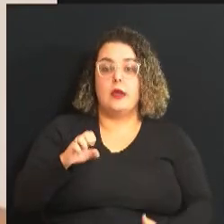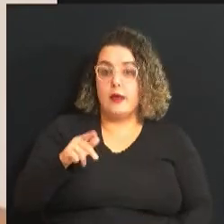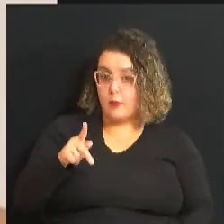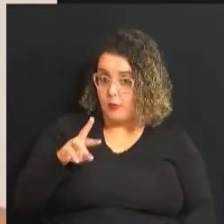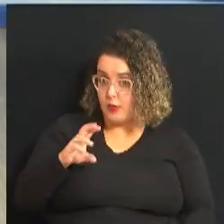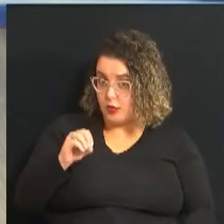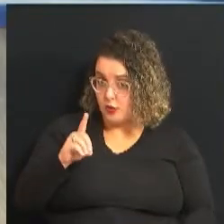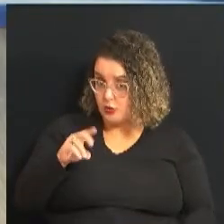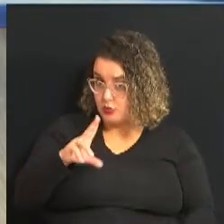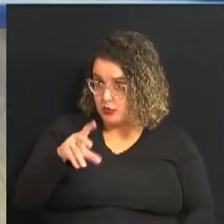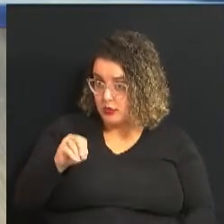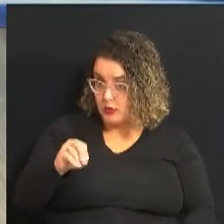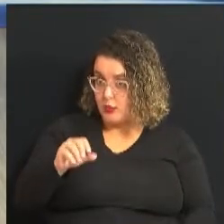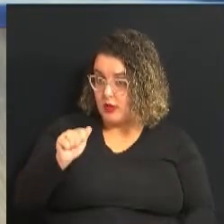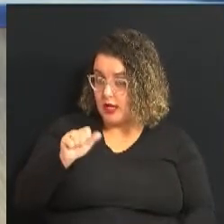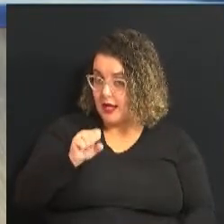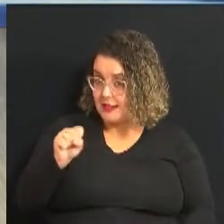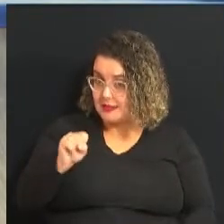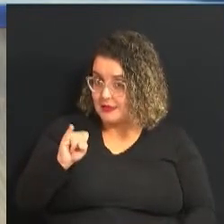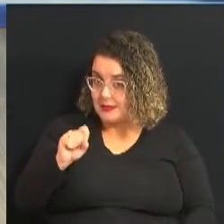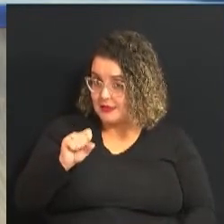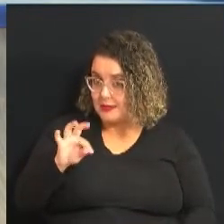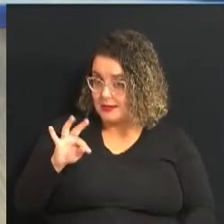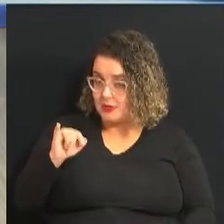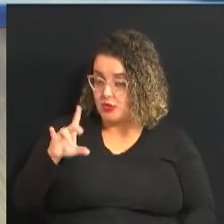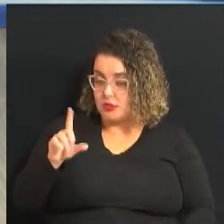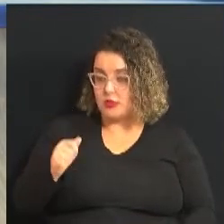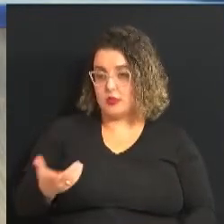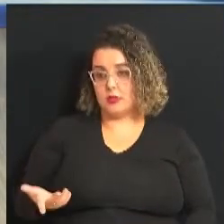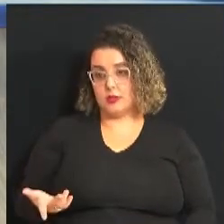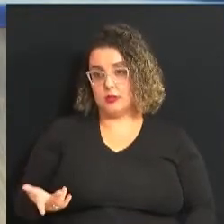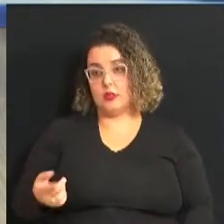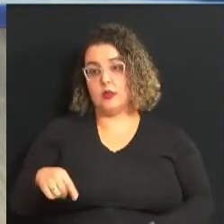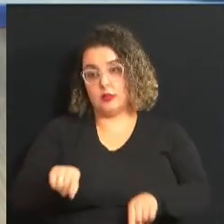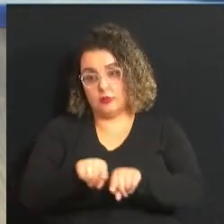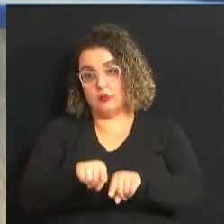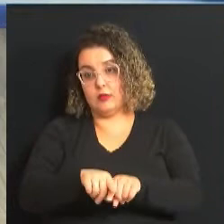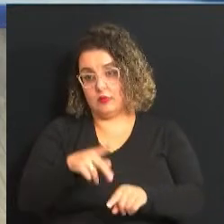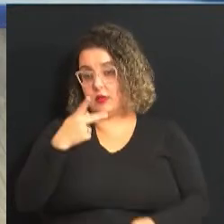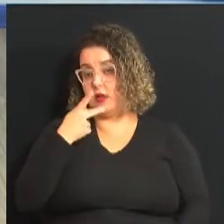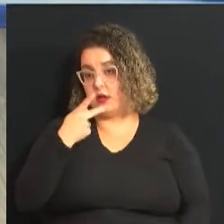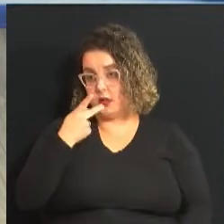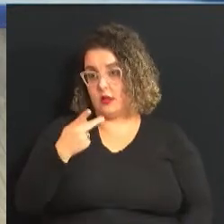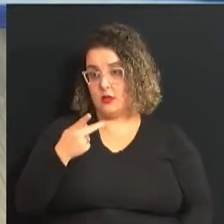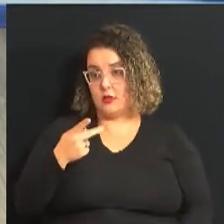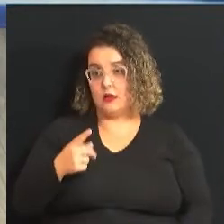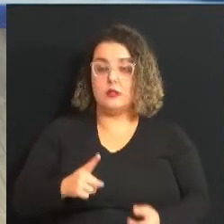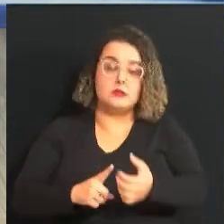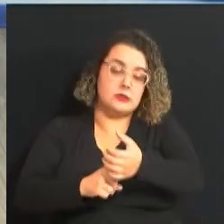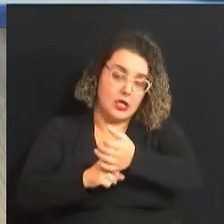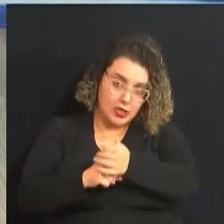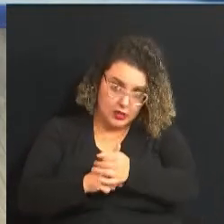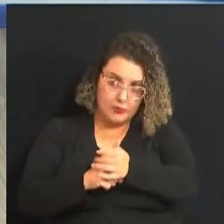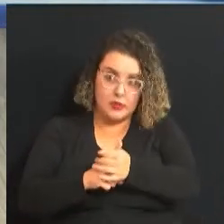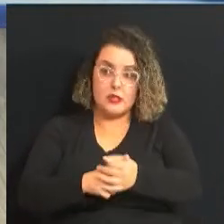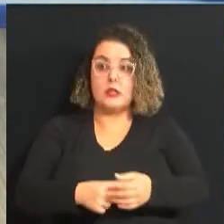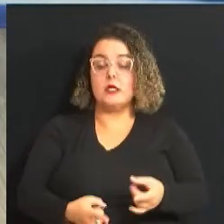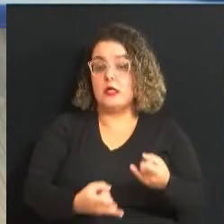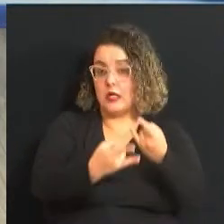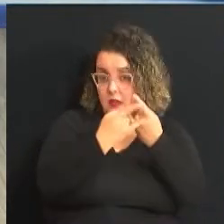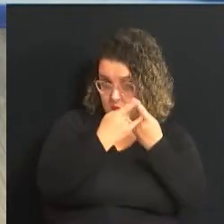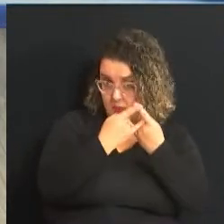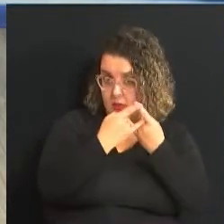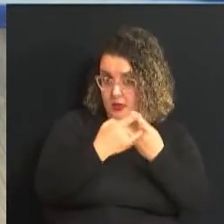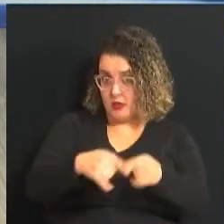aí falando então de alguns métodos contraceptivos e não pode deixar de falar, né, da camisinha. Tem a feminina e também a masculina.